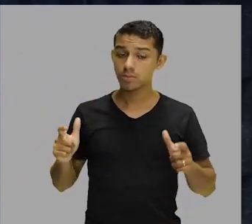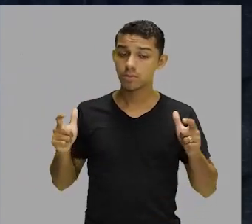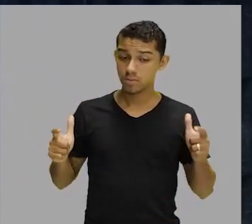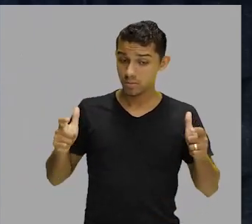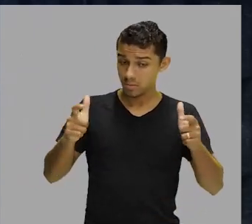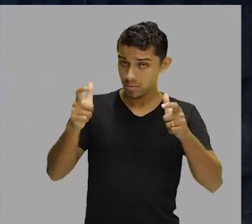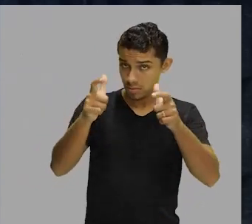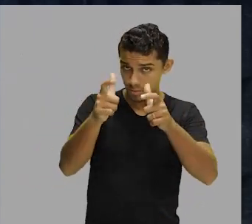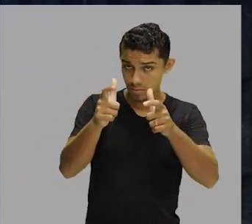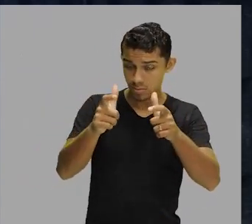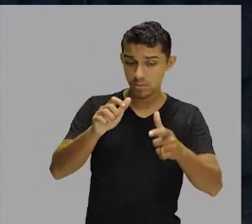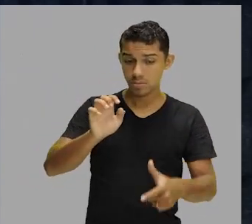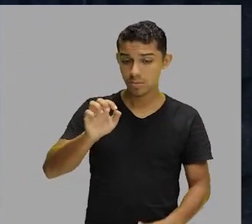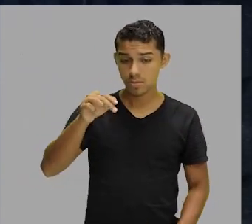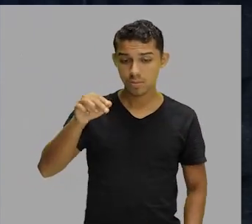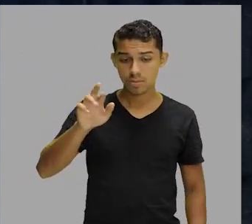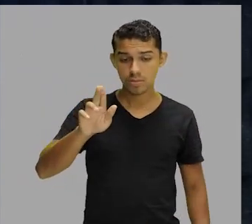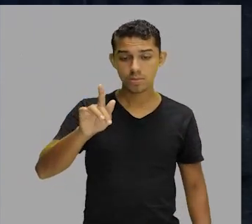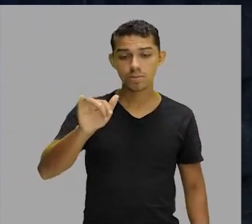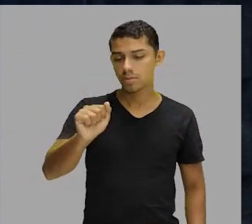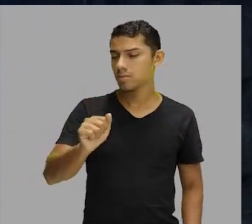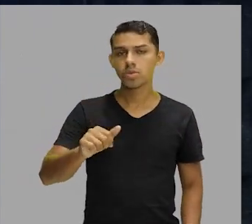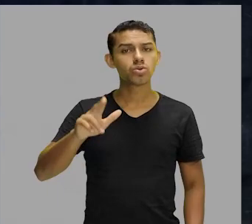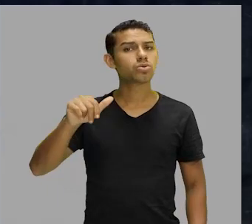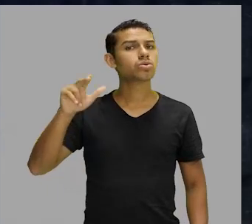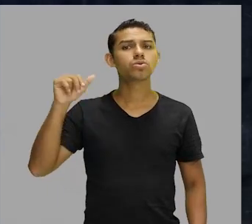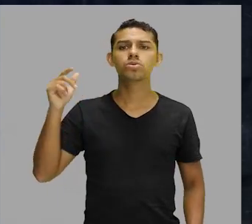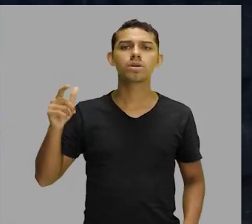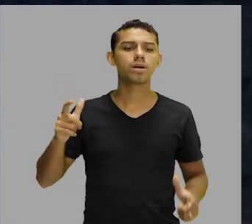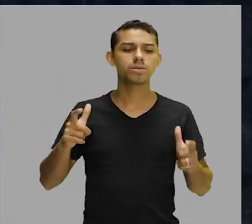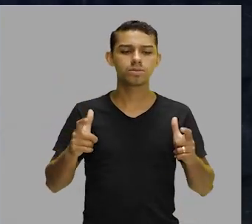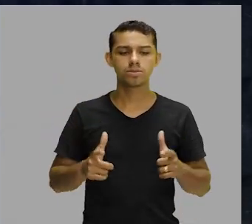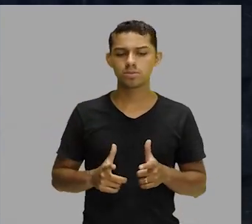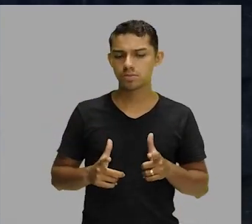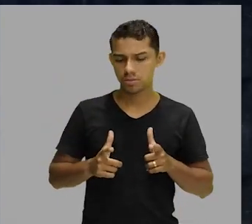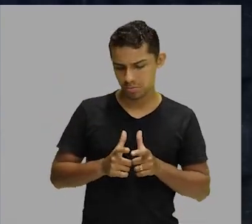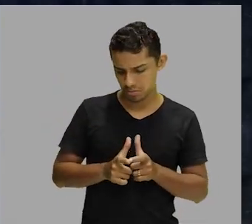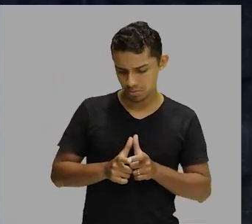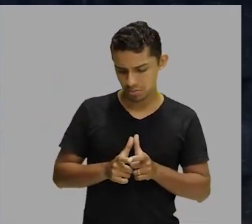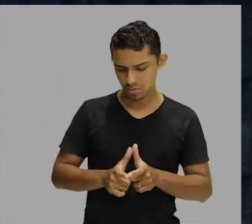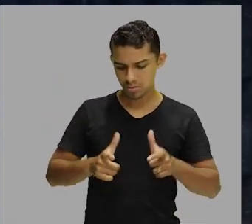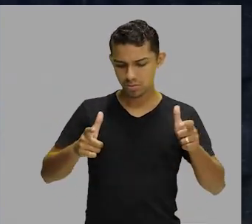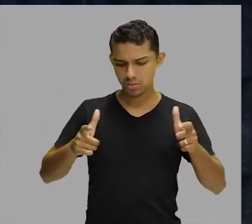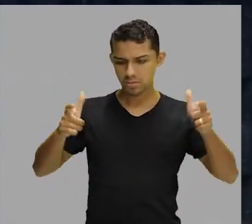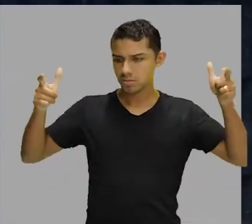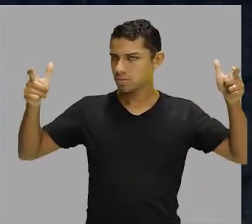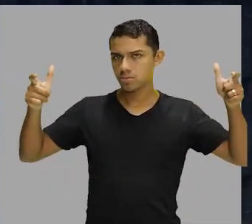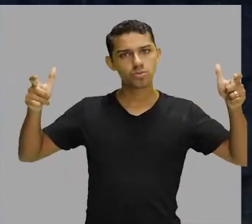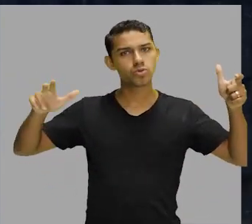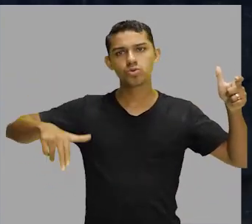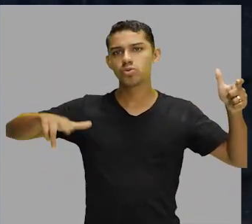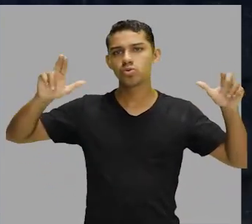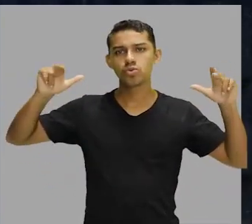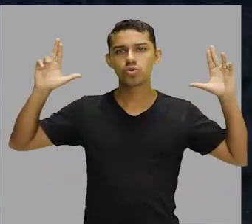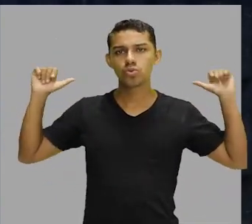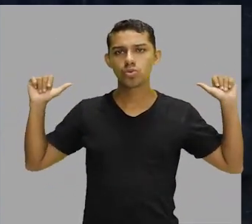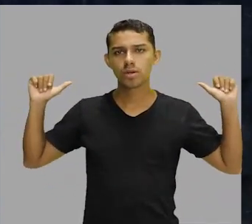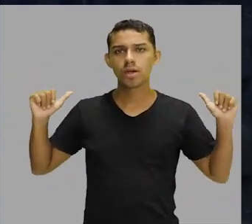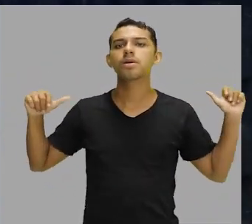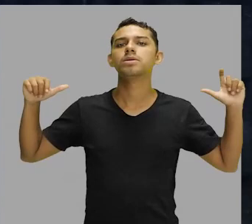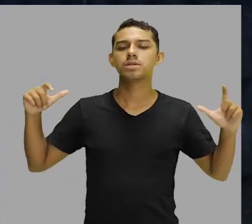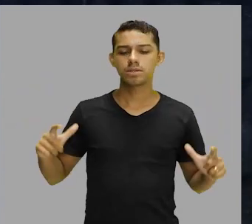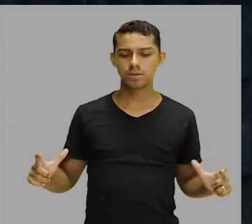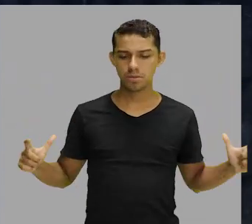de energia, ela nunca vai ter a base menor do que o ápice. Sempre a base